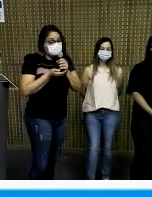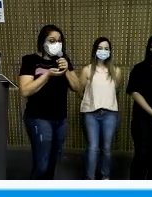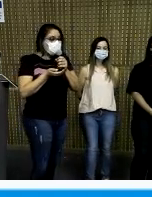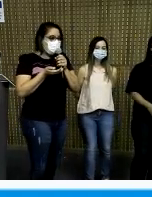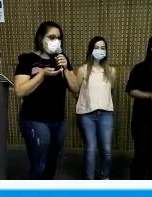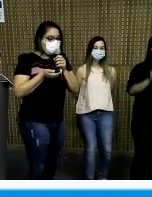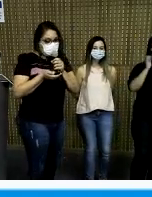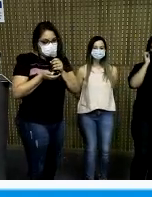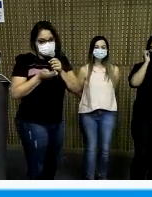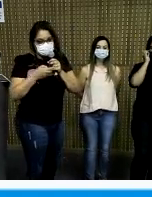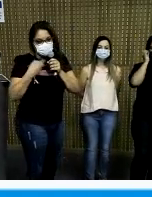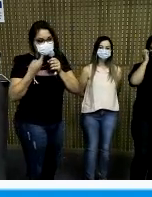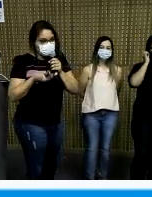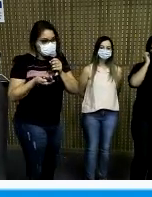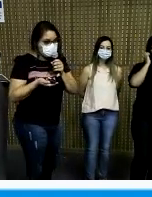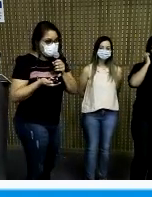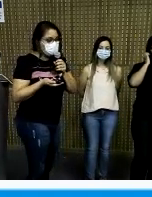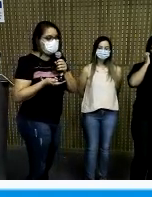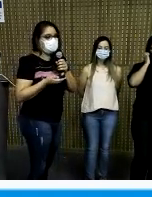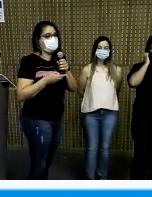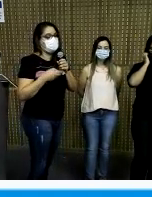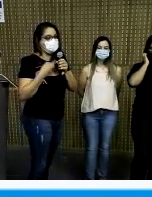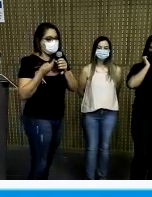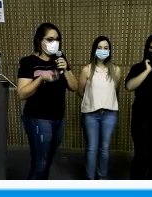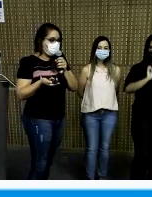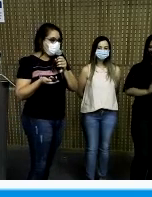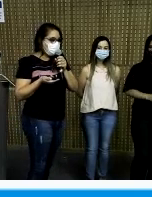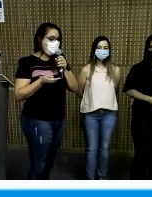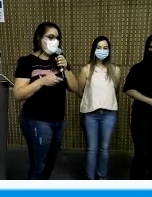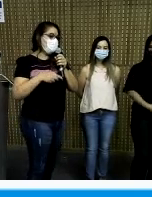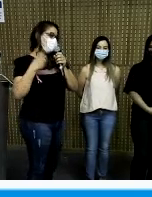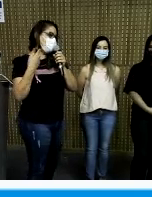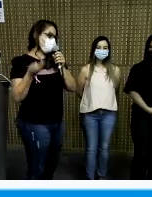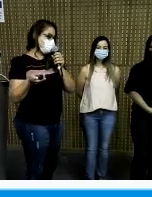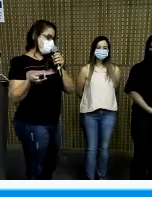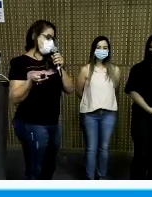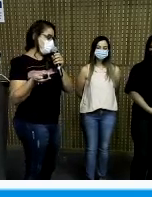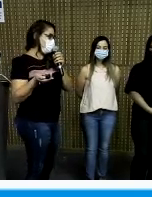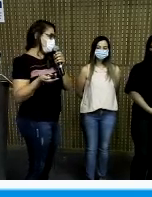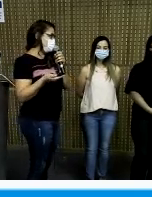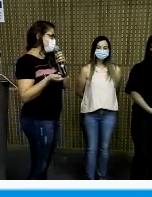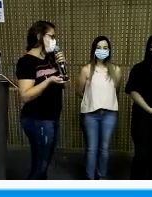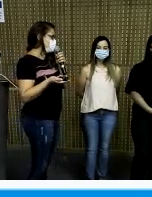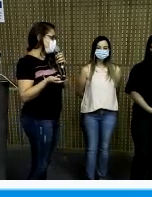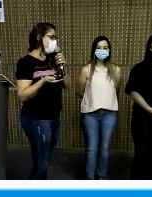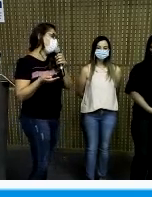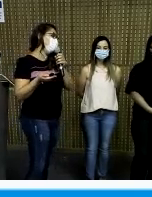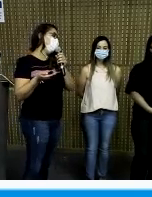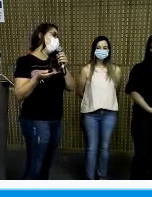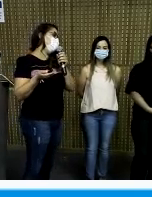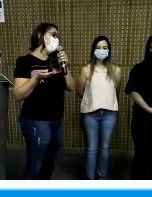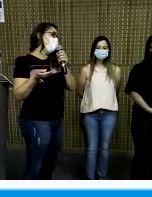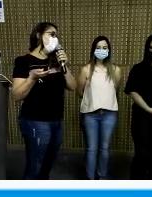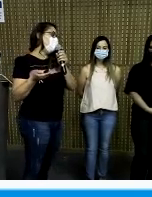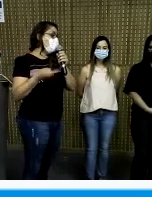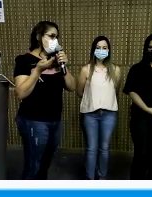é importante, né, ressaltar toda essa participação da nossa odontóloga. Eu assisti as outras apresentações, né,